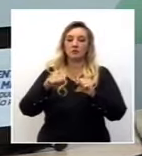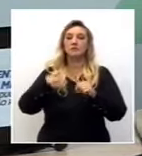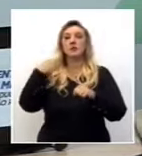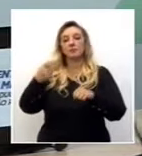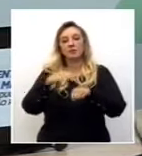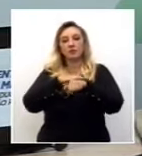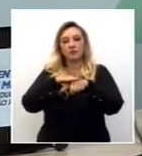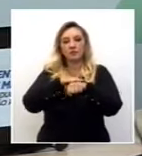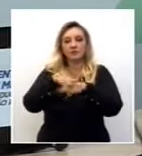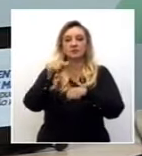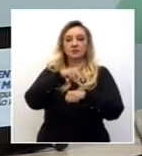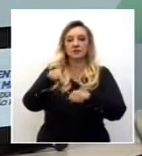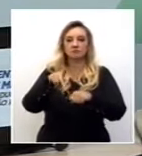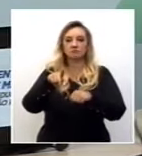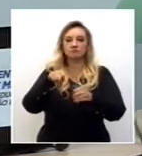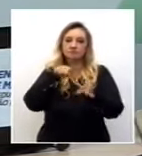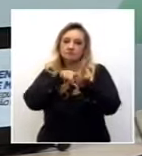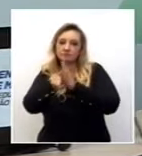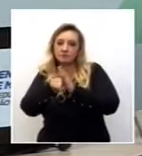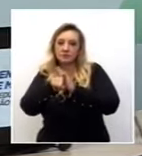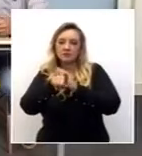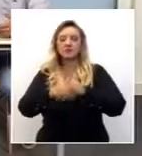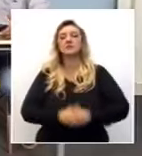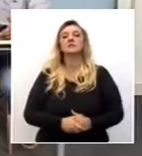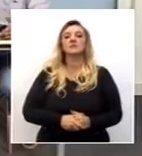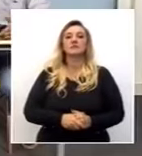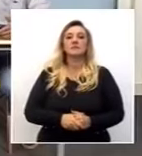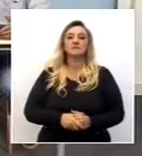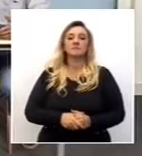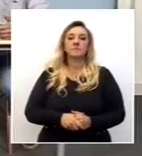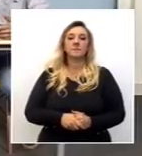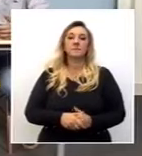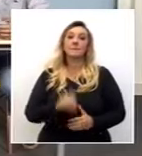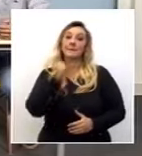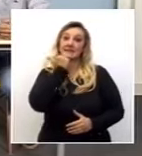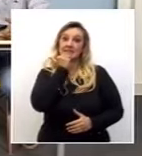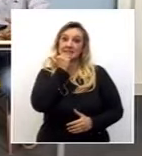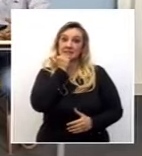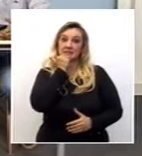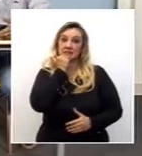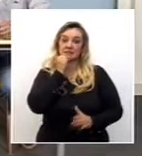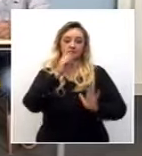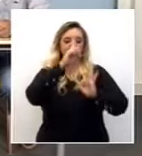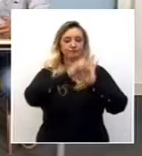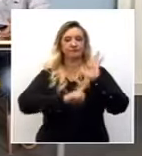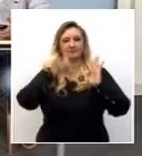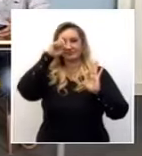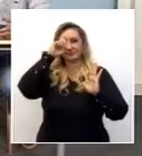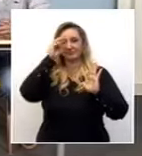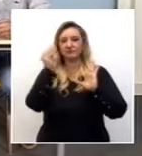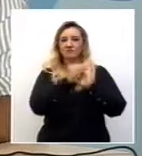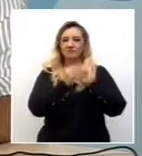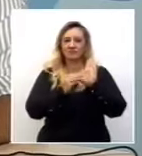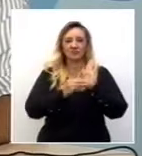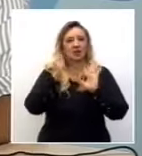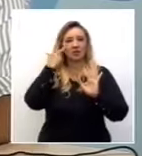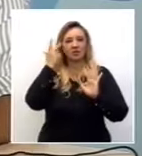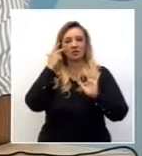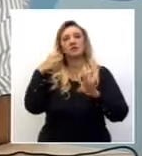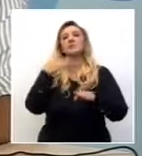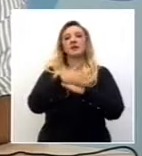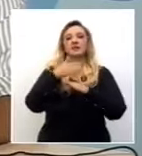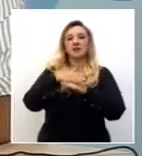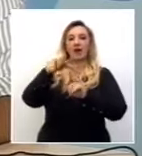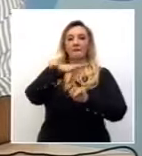professor, né, para tirar essa dúvida, sanar, né? Nas ciências, o diário de bordo é bem comum. Muitos de vocês participam de feira